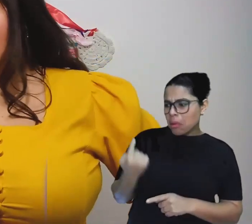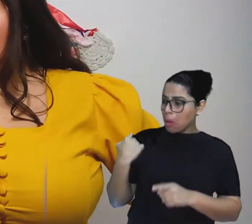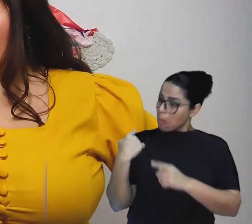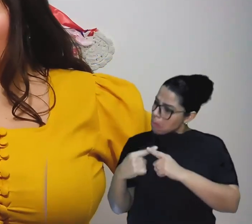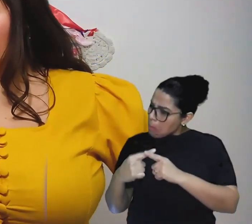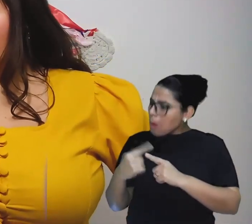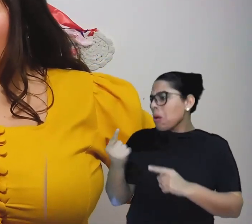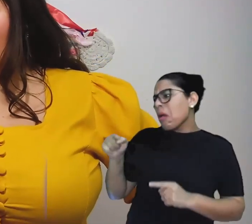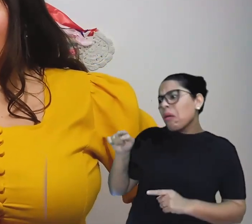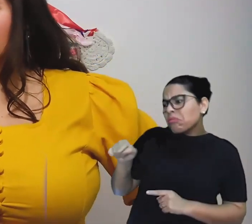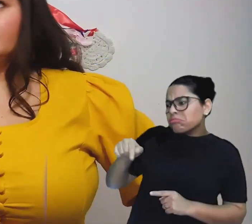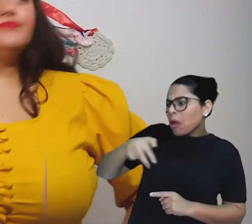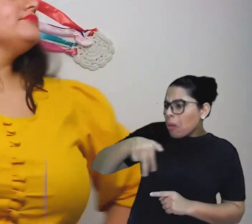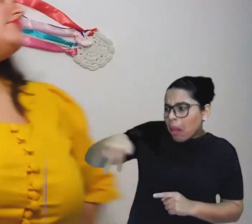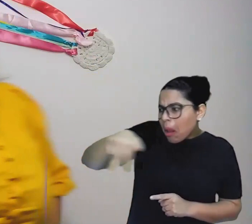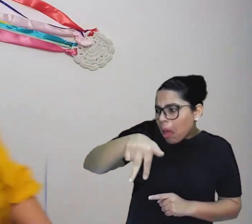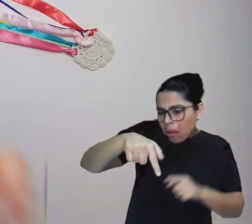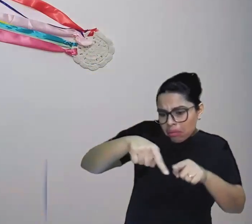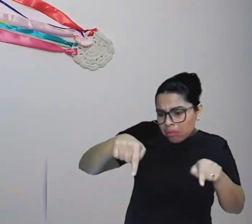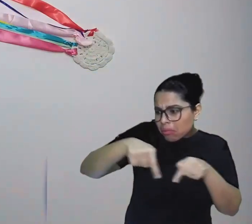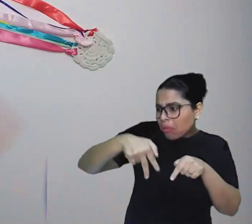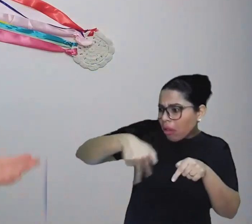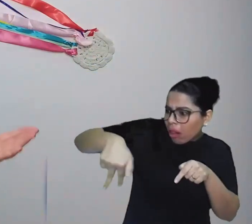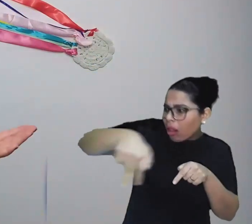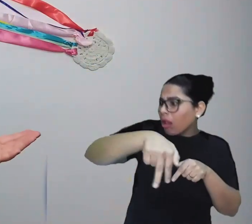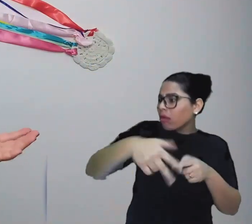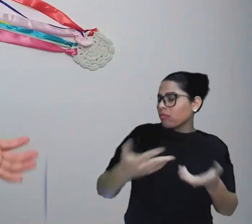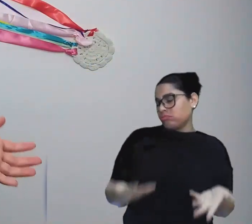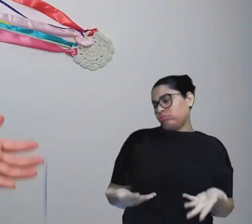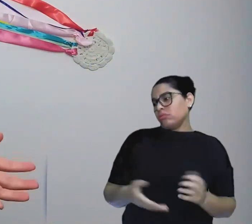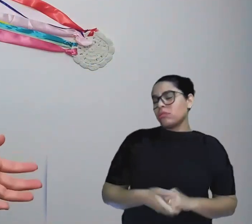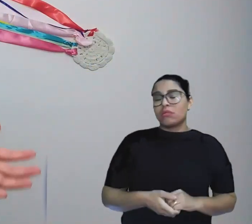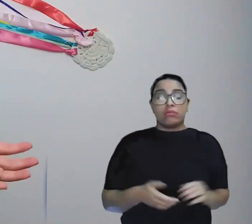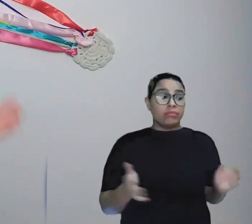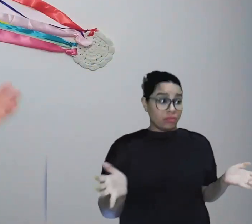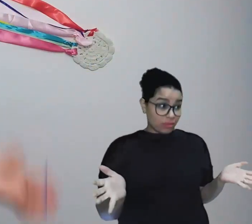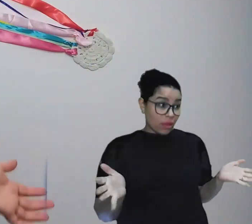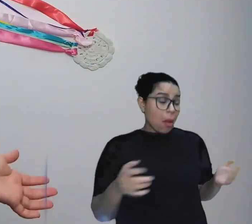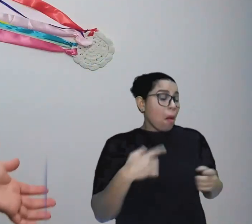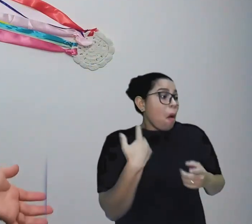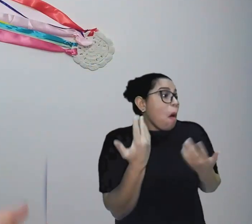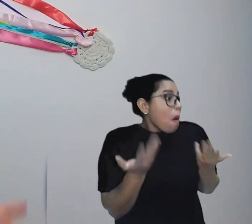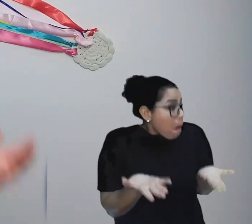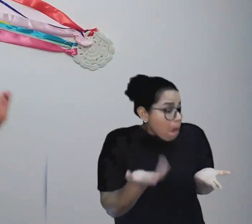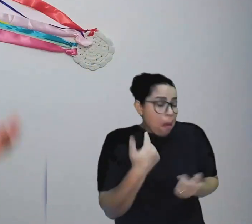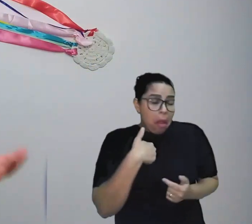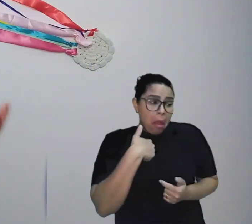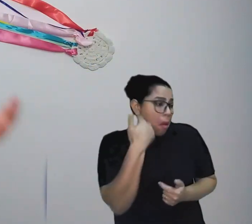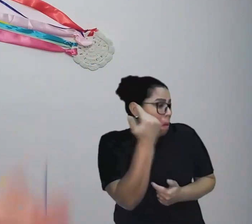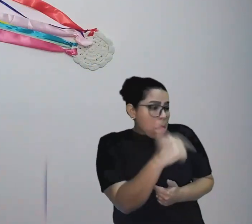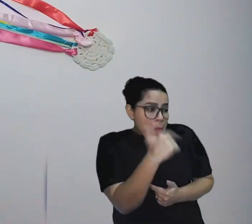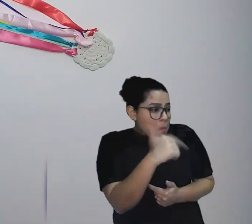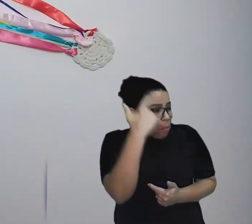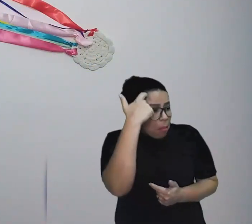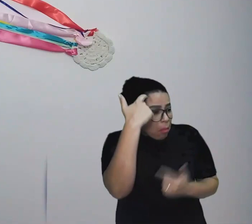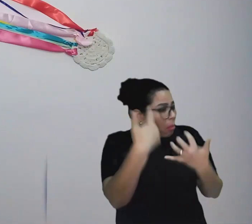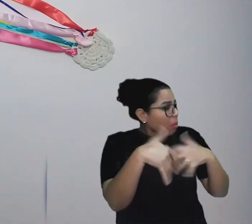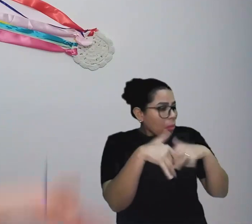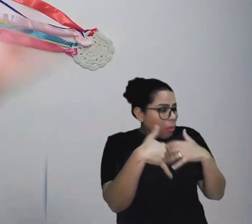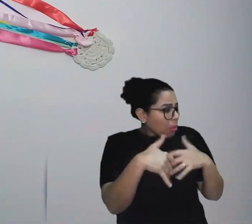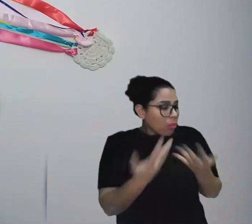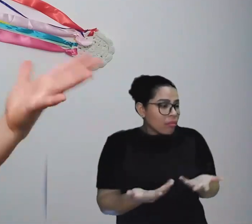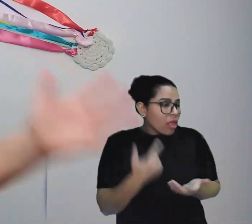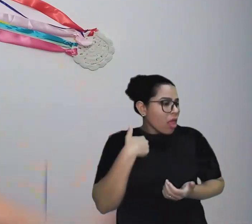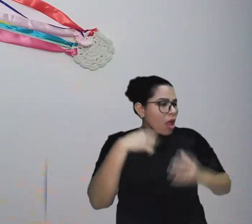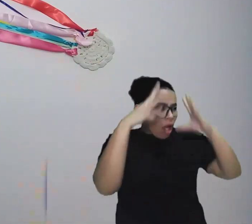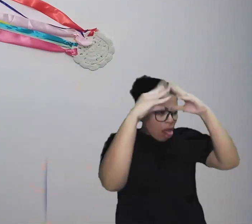você não desviou do buraco? Ora, porque eu não tenho cérebro. Minha cabeça é feita toda de palha.